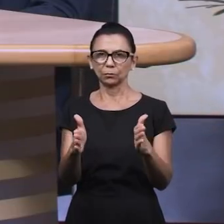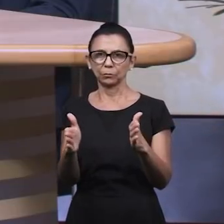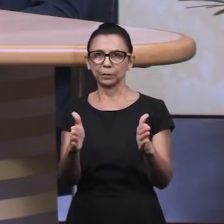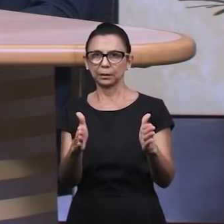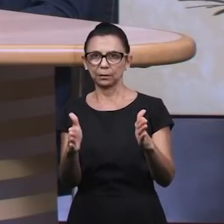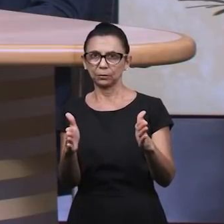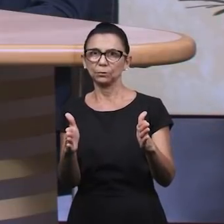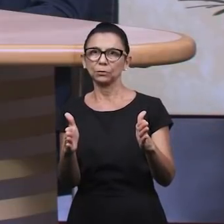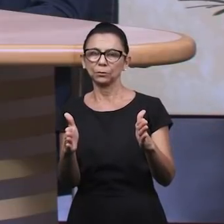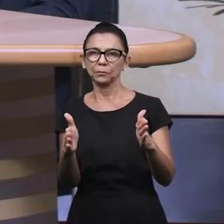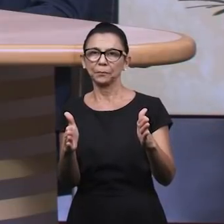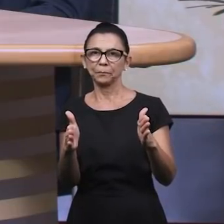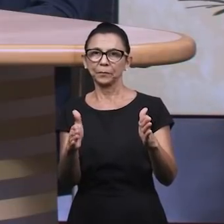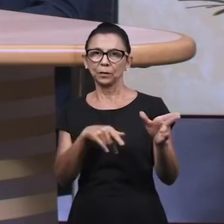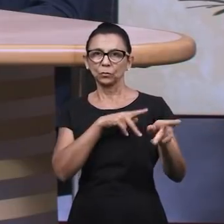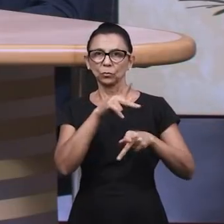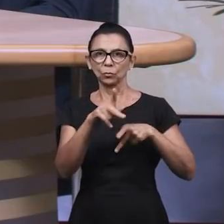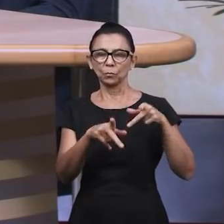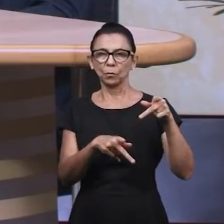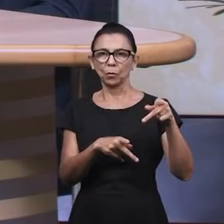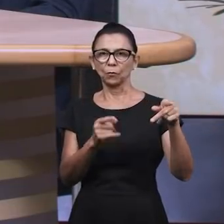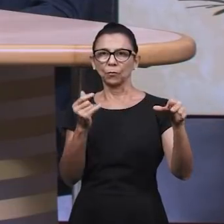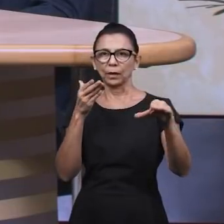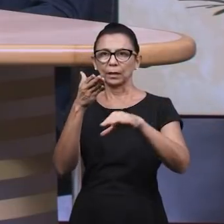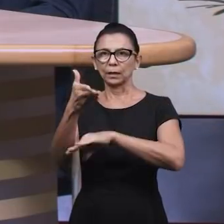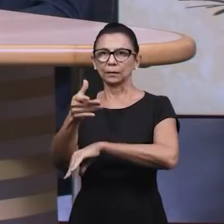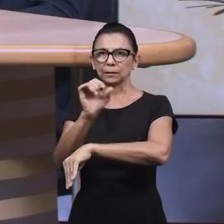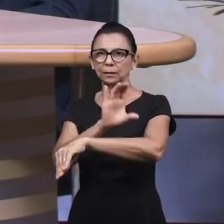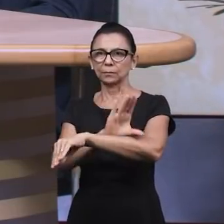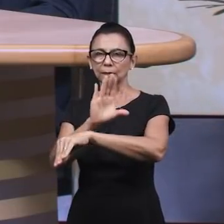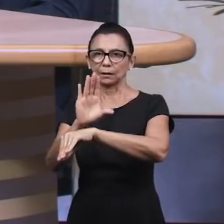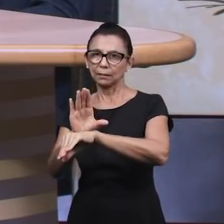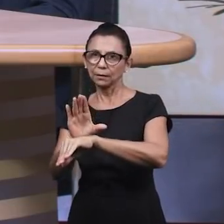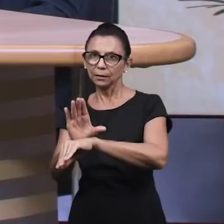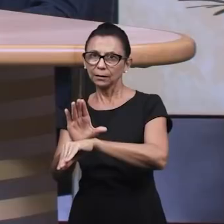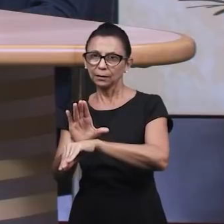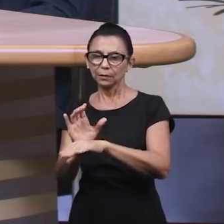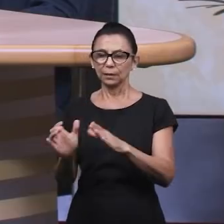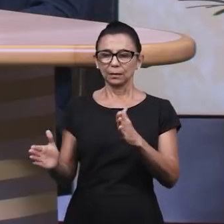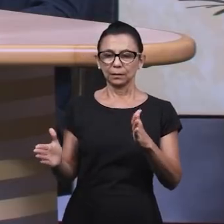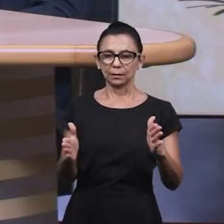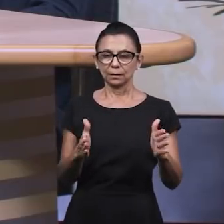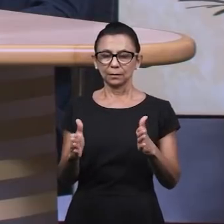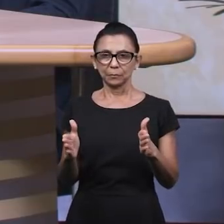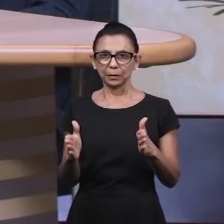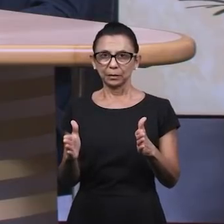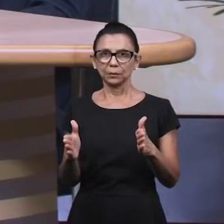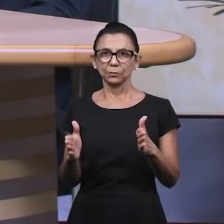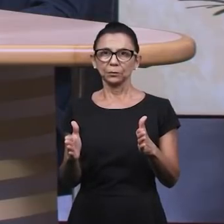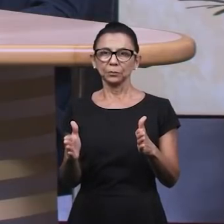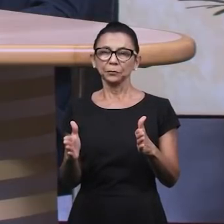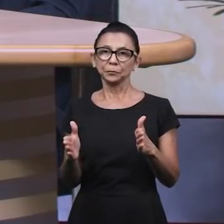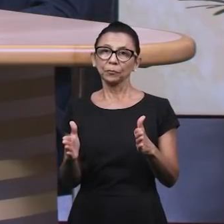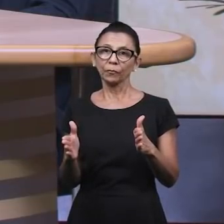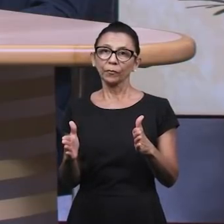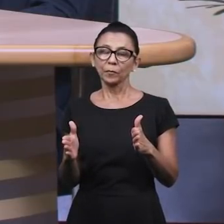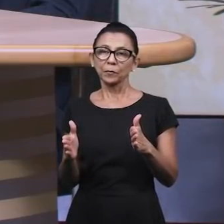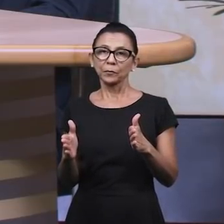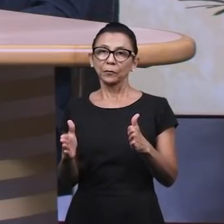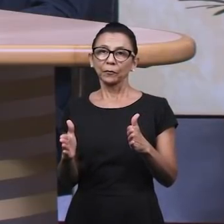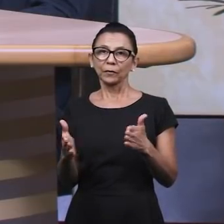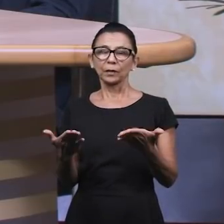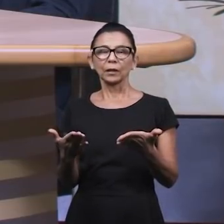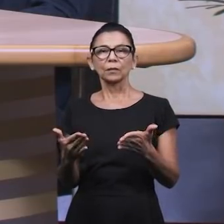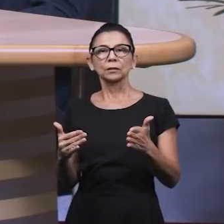a entrada na Terra Prometida e o período em que Israel foi governado por reis. E esse lapso de tempo, Israel foi por juiz, Samuel foi o último dos juízes.